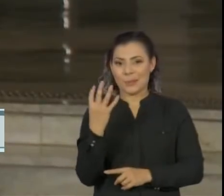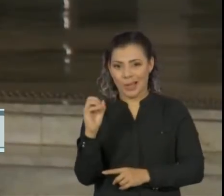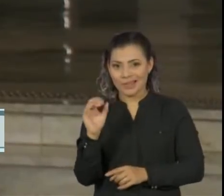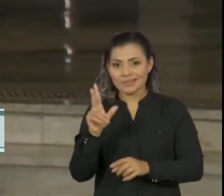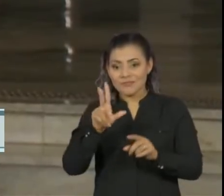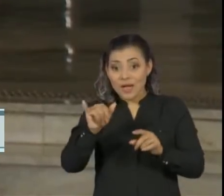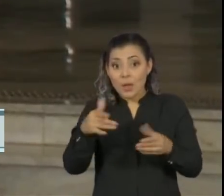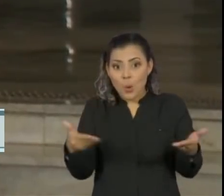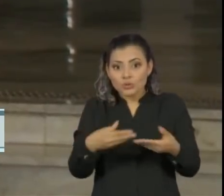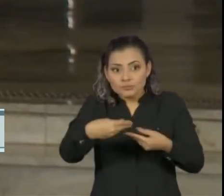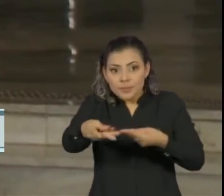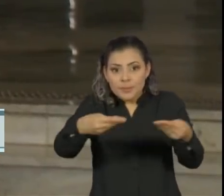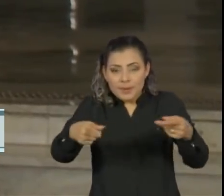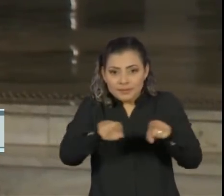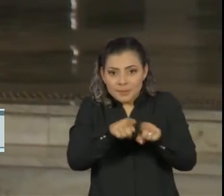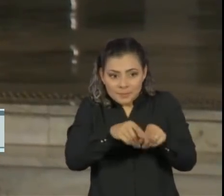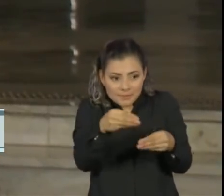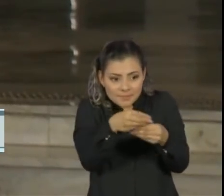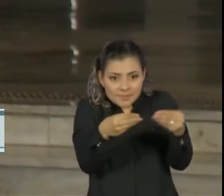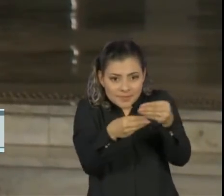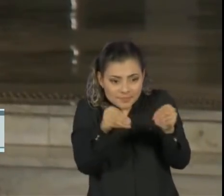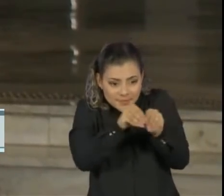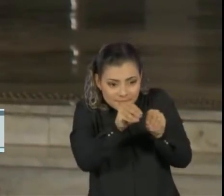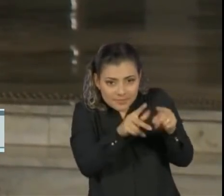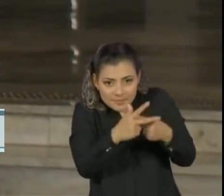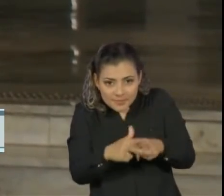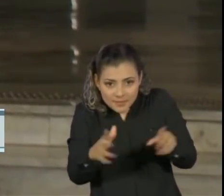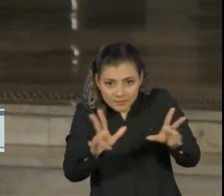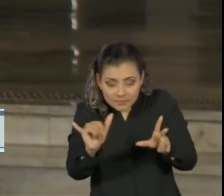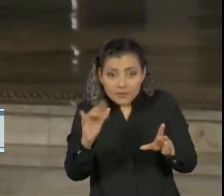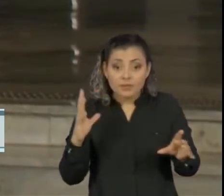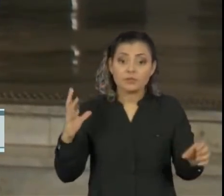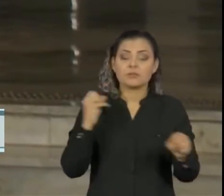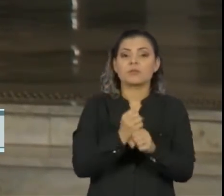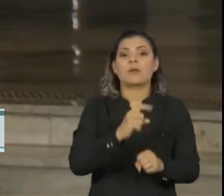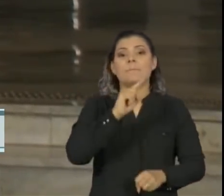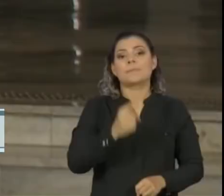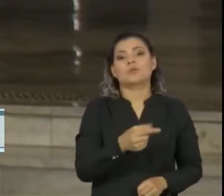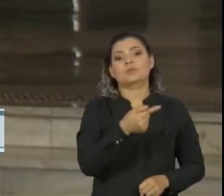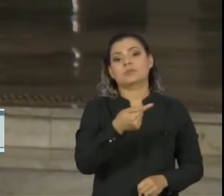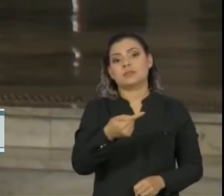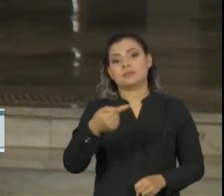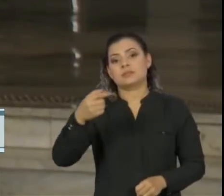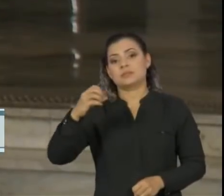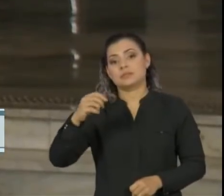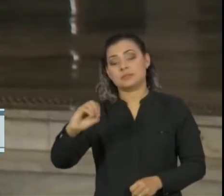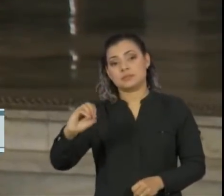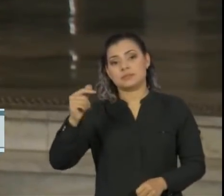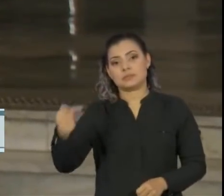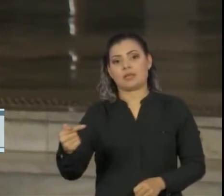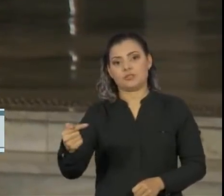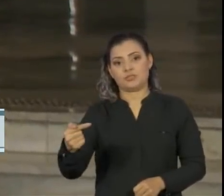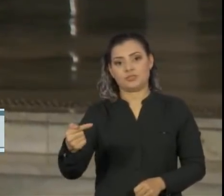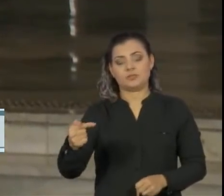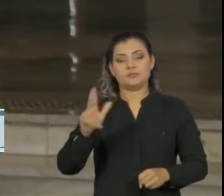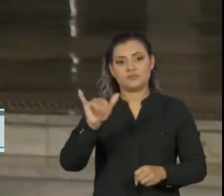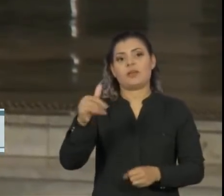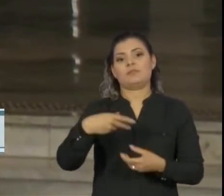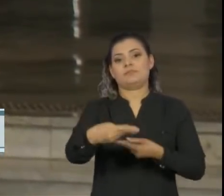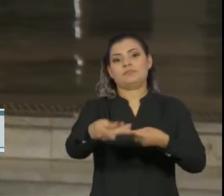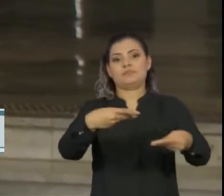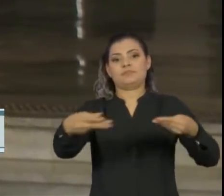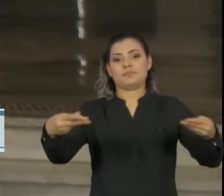sendo distribuídos hoje, citados pelo Dr. Germann, a gente chega em 1.707 respiradores distribuídos. E